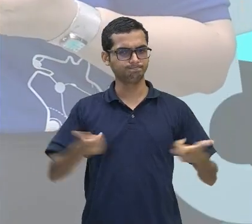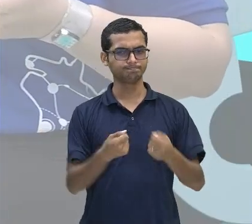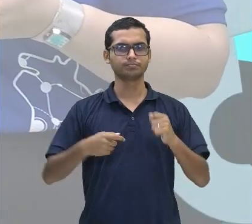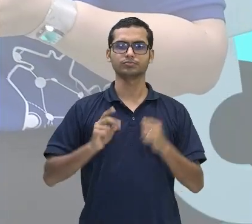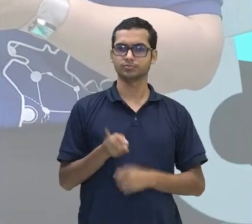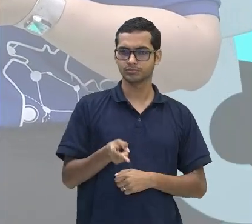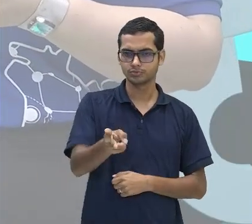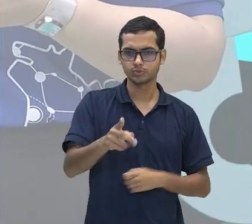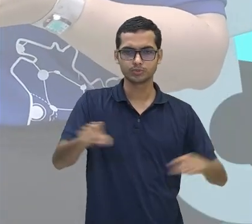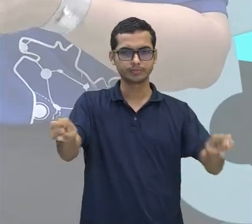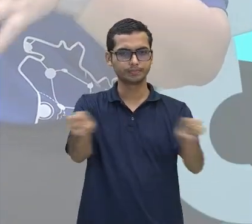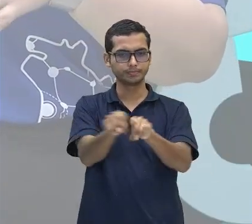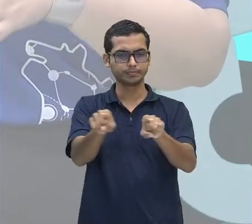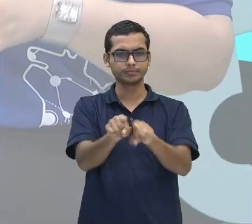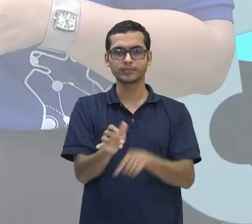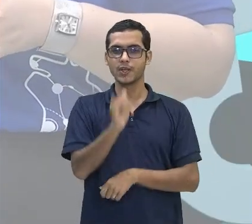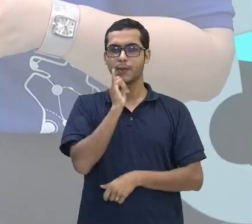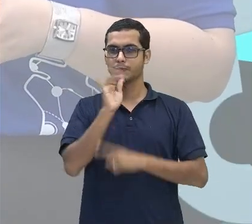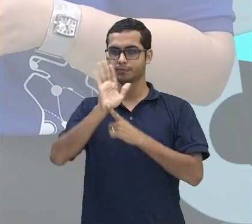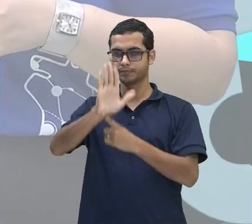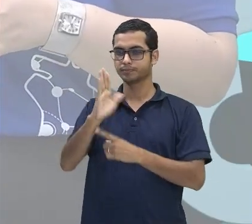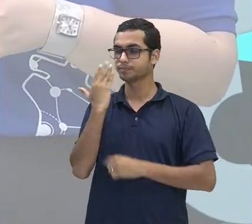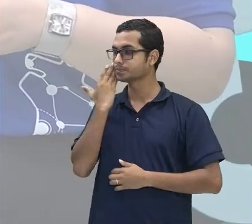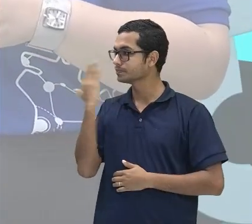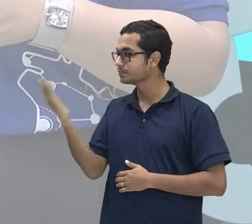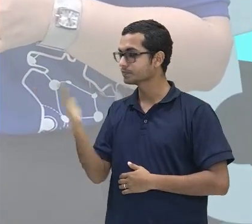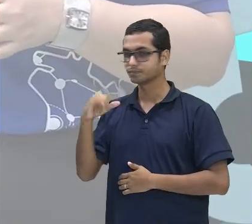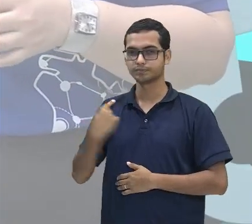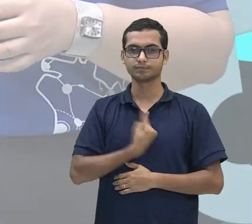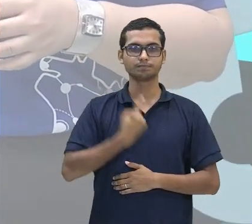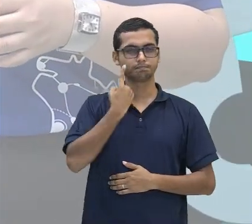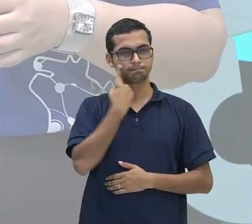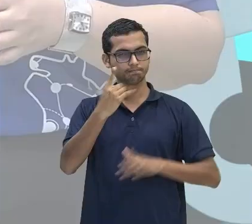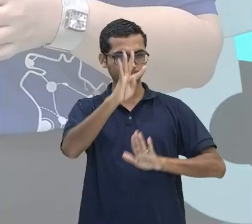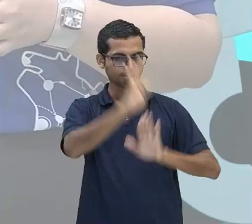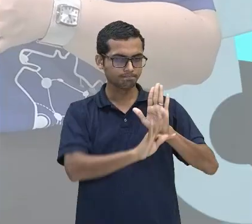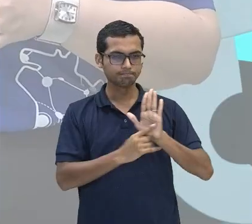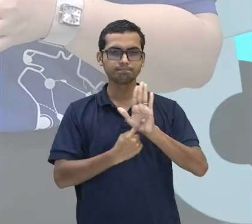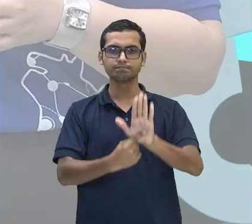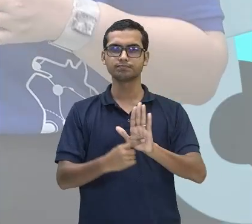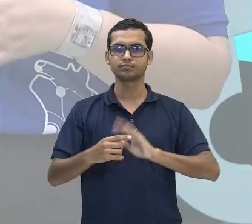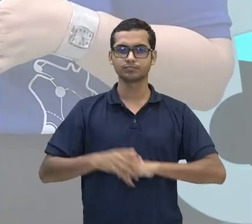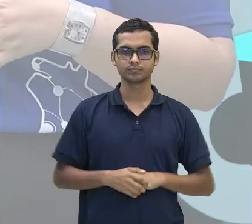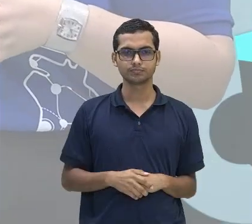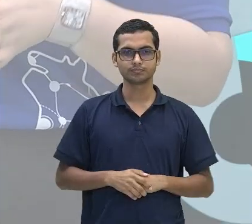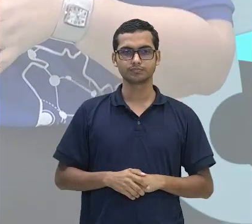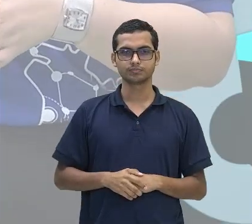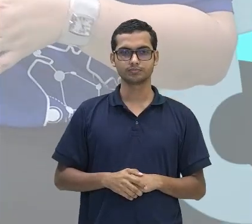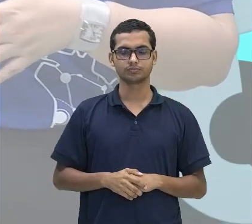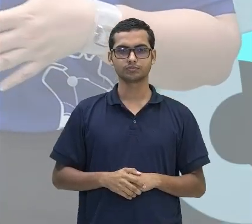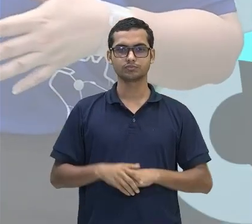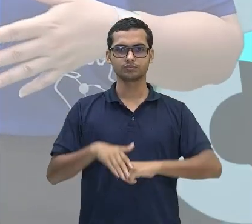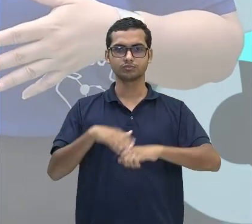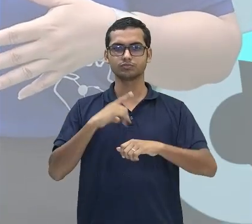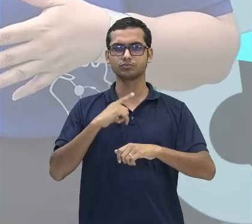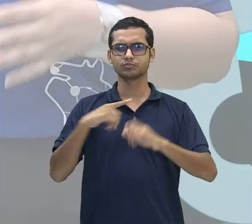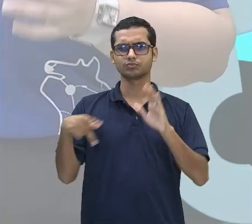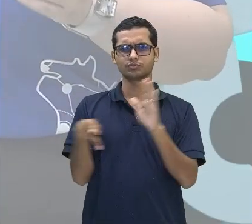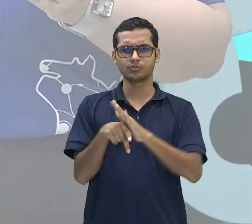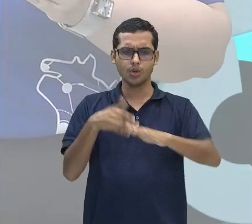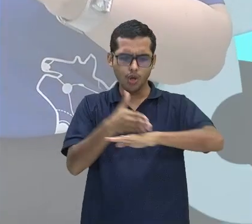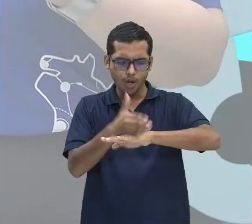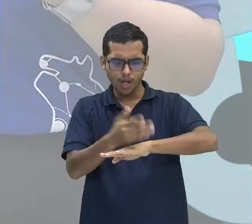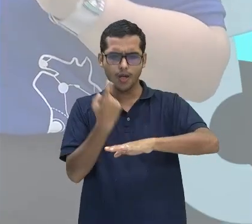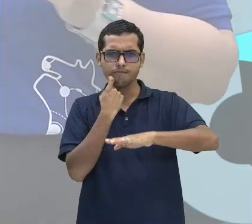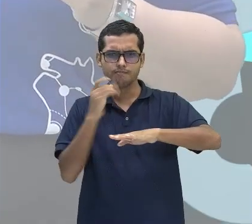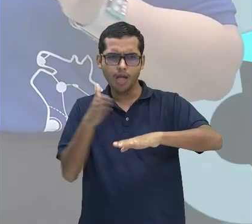frescor. Então, o exemplo que a gente recupera do texto, olha o brilho na pele dele. E é esse cheirinho,